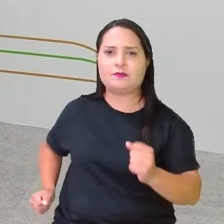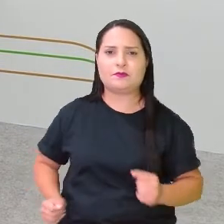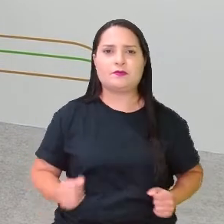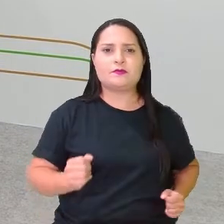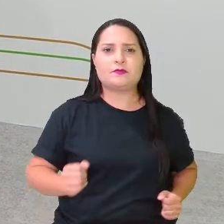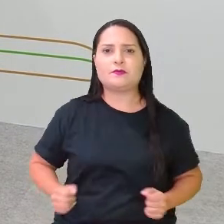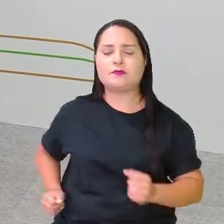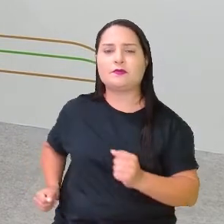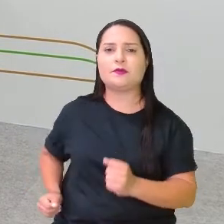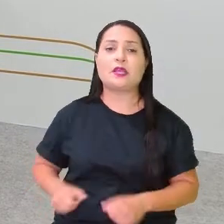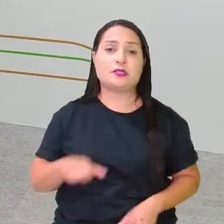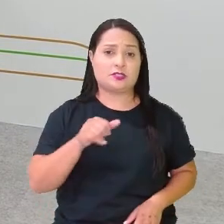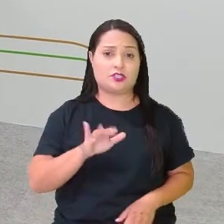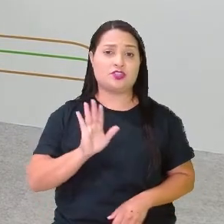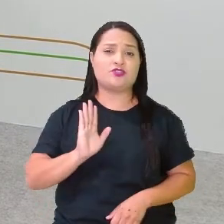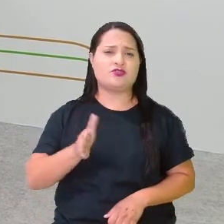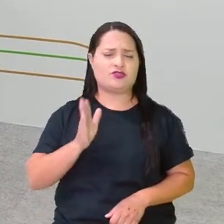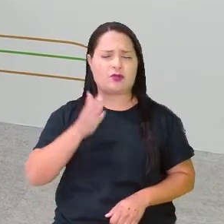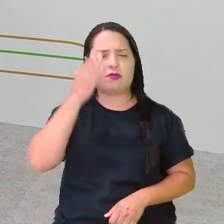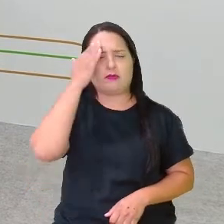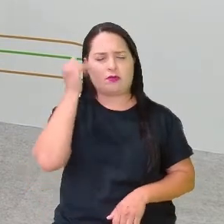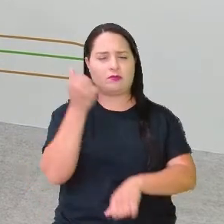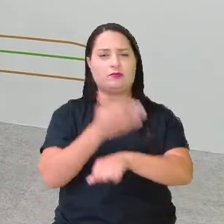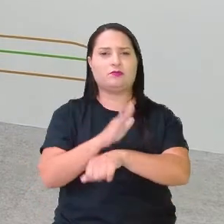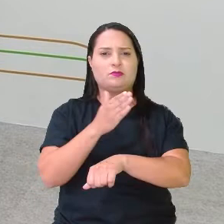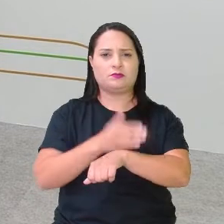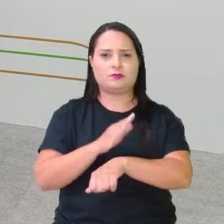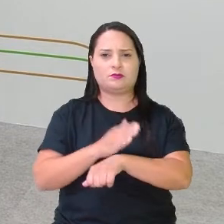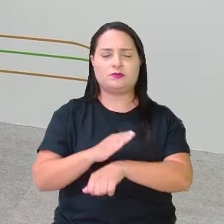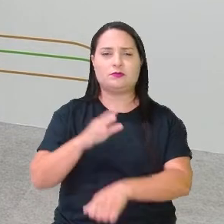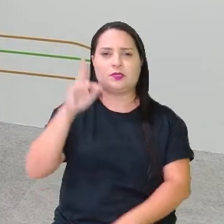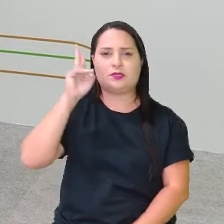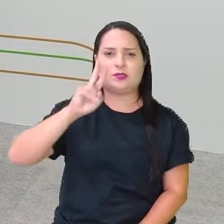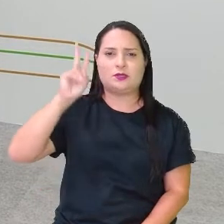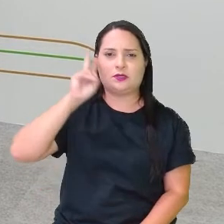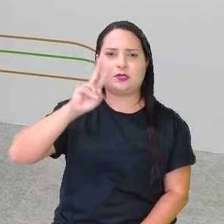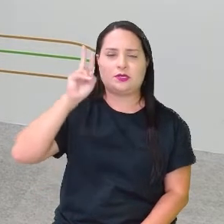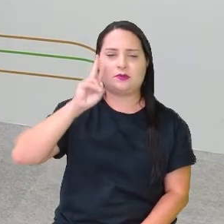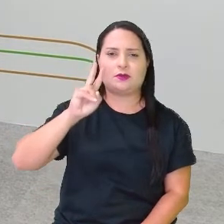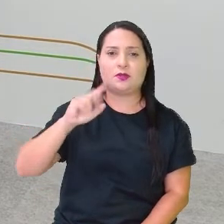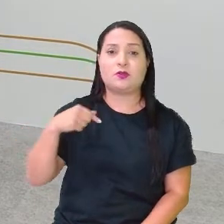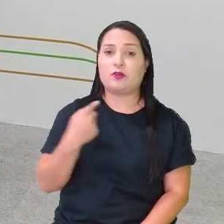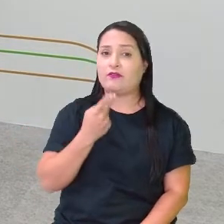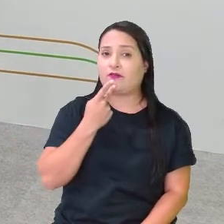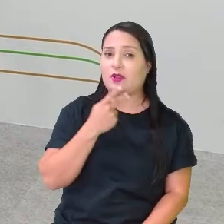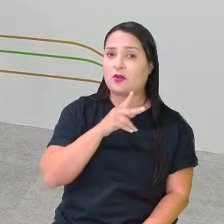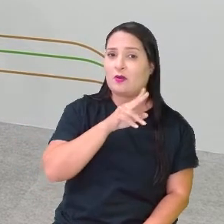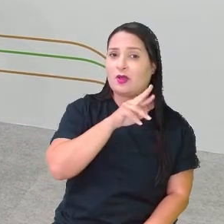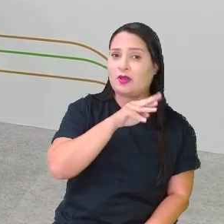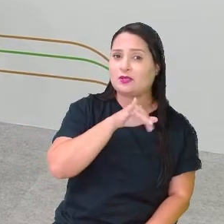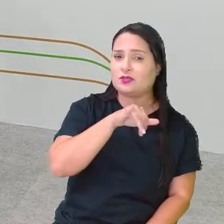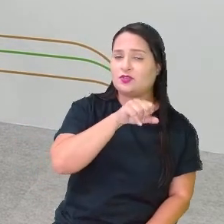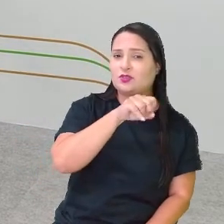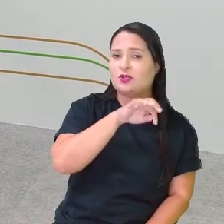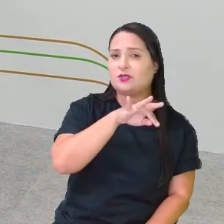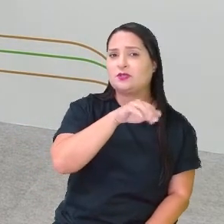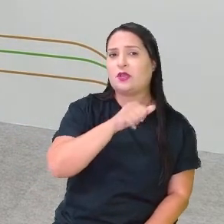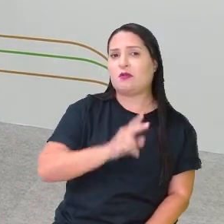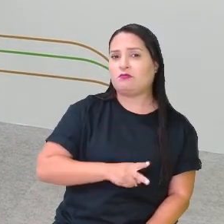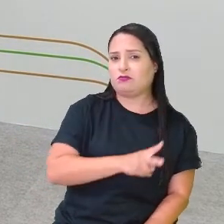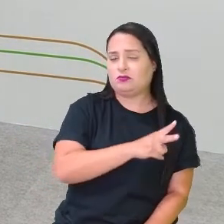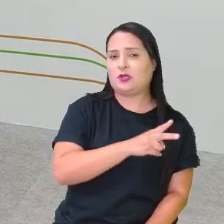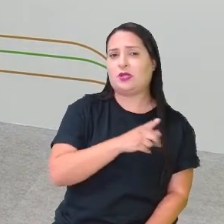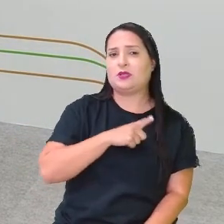Mas se já tem uma prática, para a gente treinar, lembra que a gente falou que resistência tem uma parte de corrida, mas de repente você